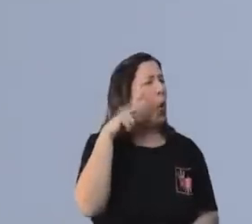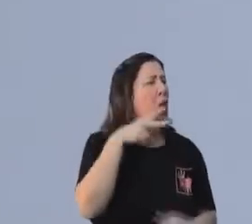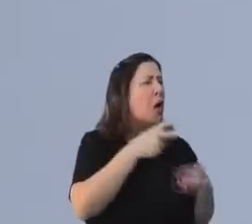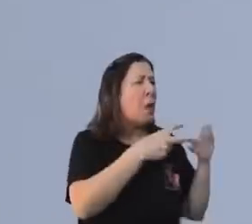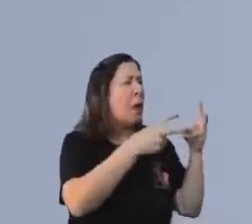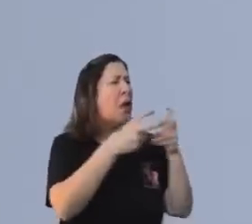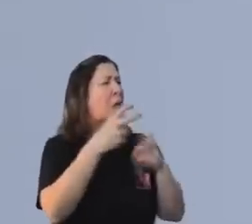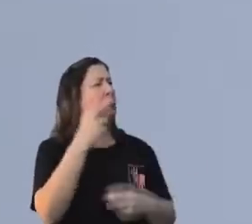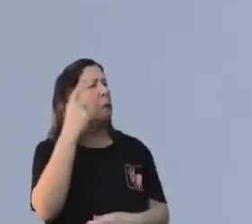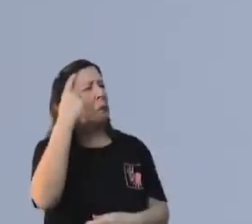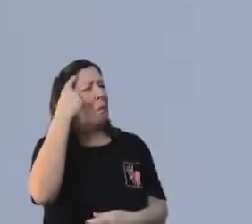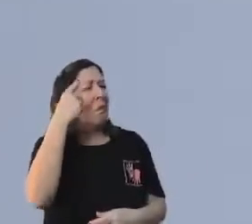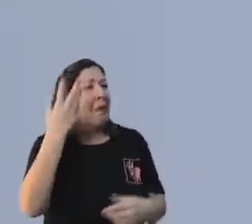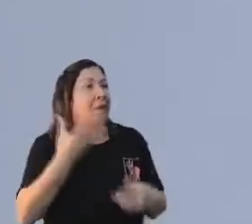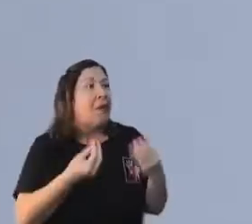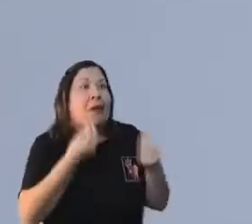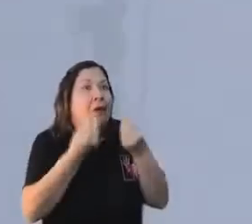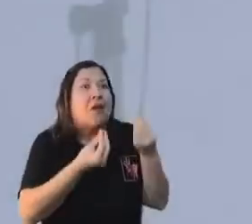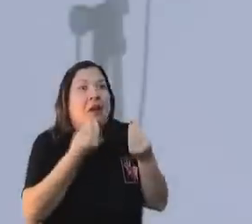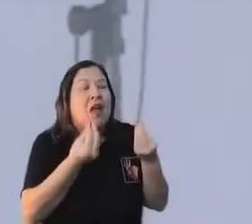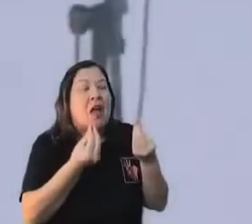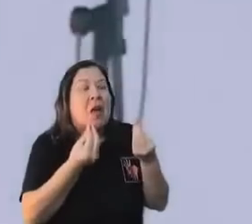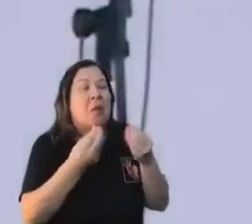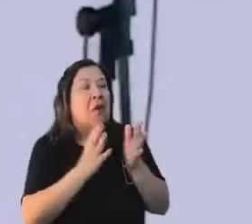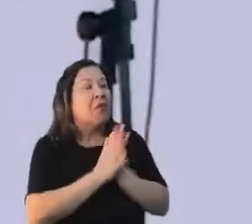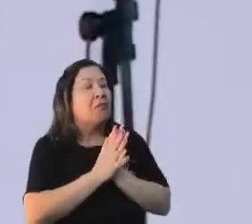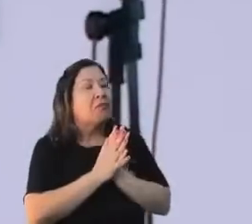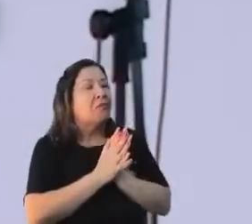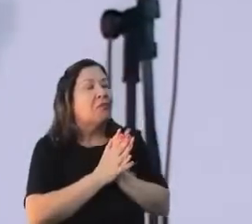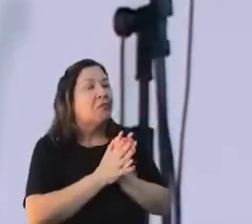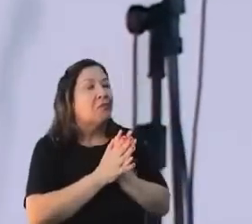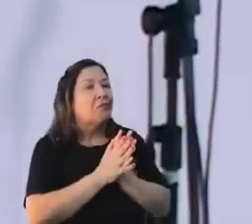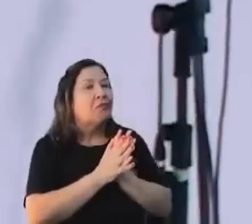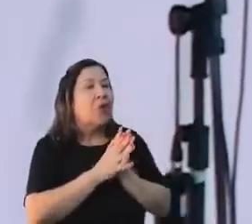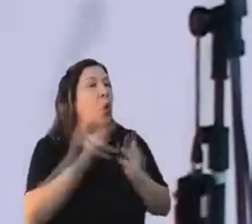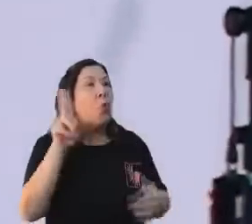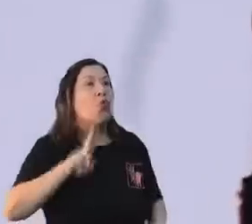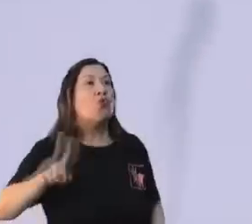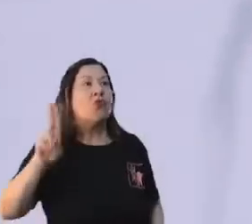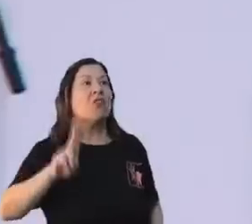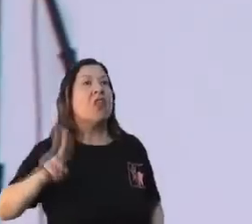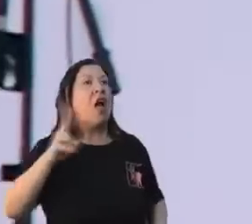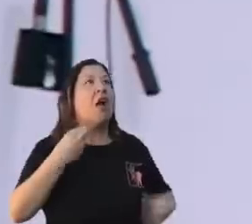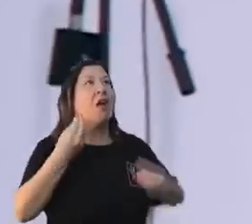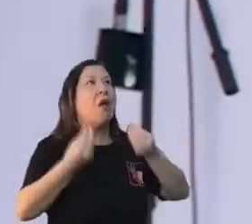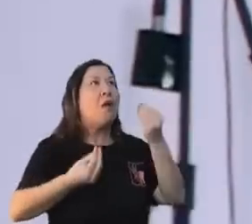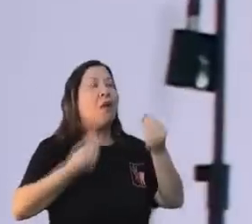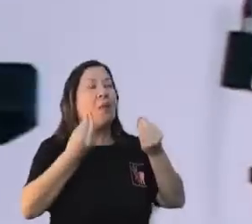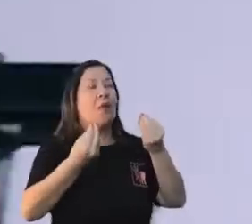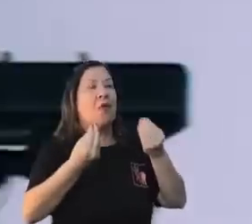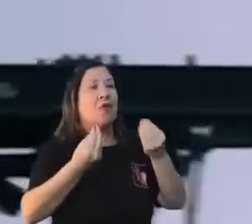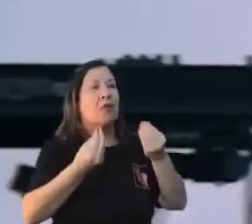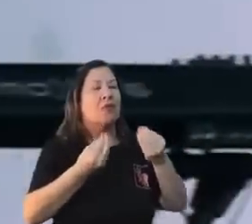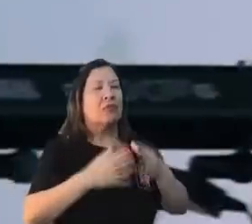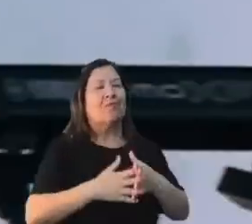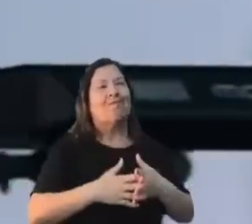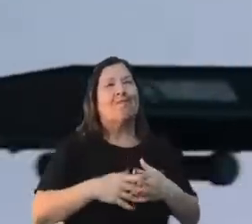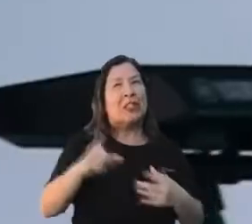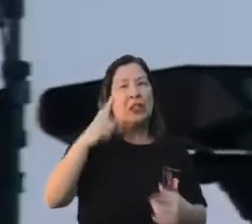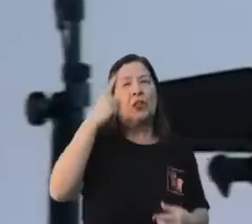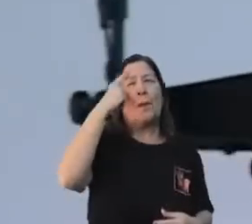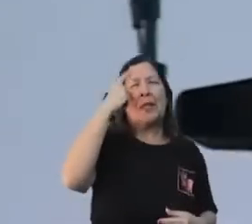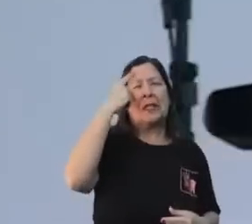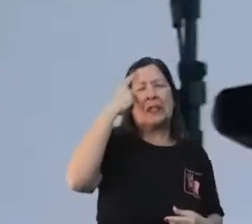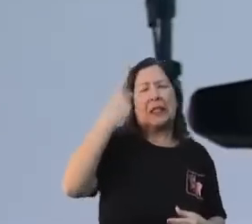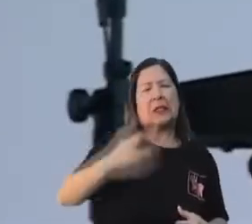é tão velho que não dá nem uma sopa, não tem jeito não. Aí pensou, o que é que eu vou fazer? Vou fazer uma rifa. Não, rifa